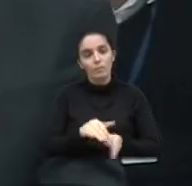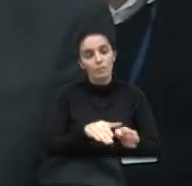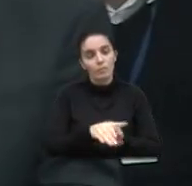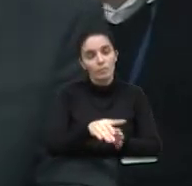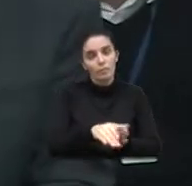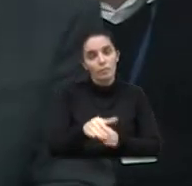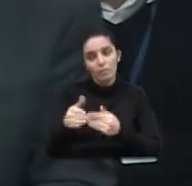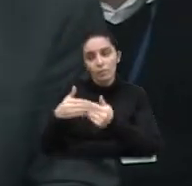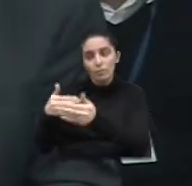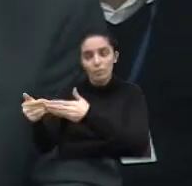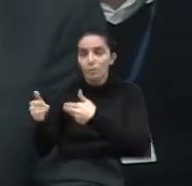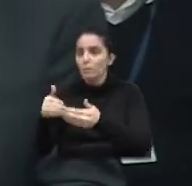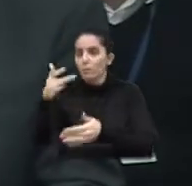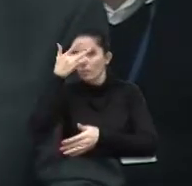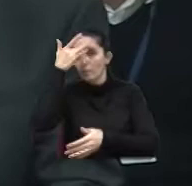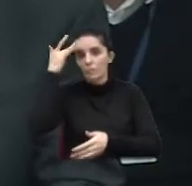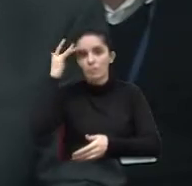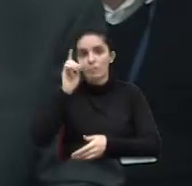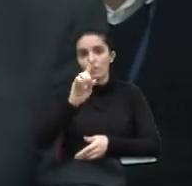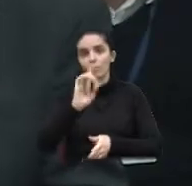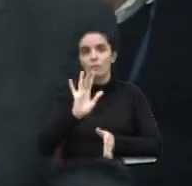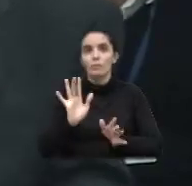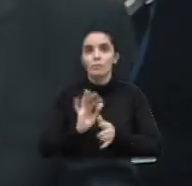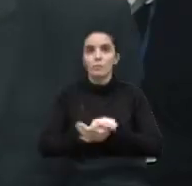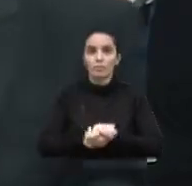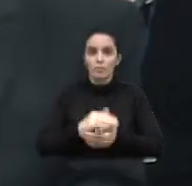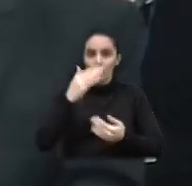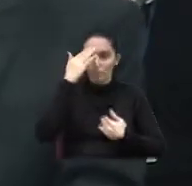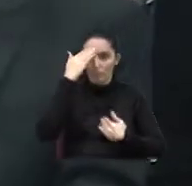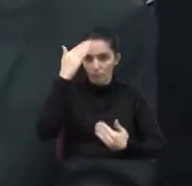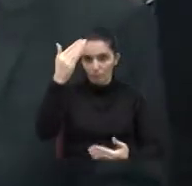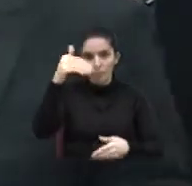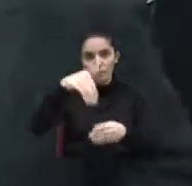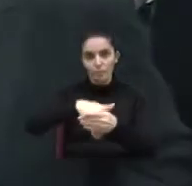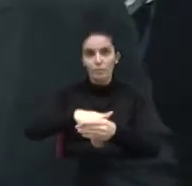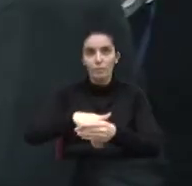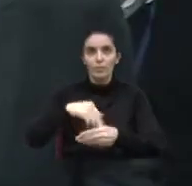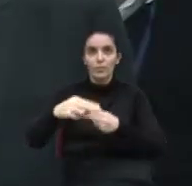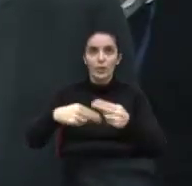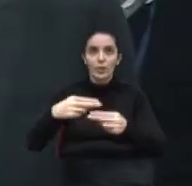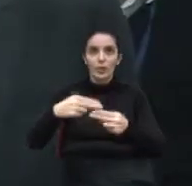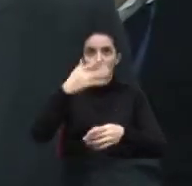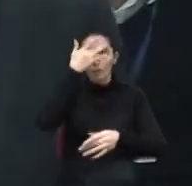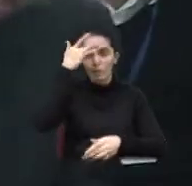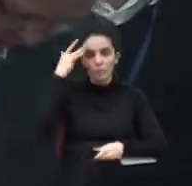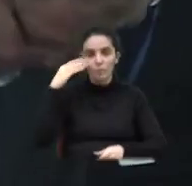sem conhecimento e entrar nesses lugares. Obrigado. Vamos votar, então, que o pessoal está com pressa.